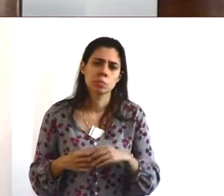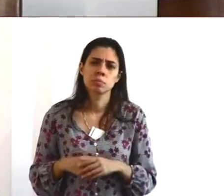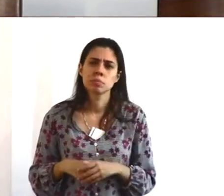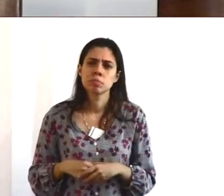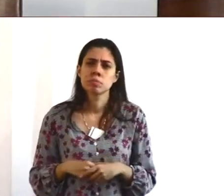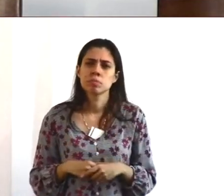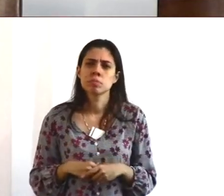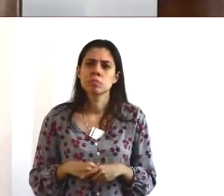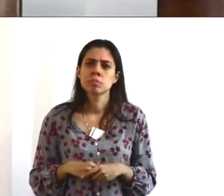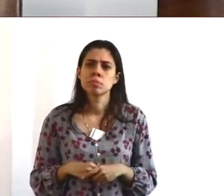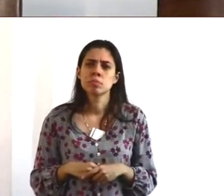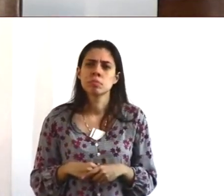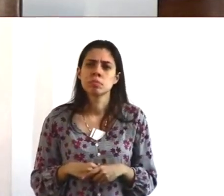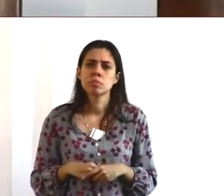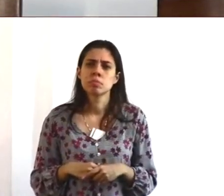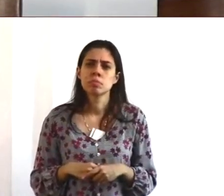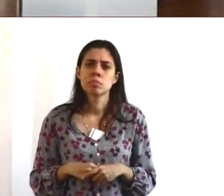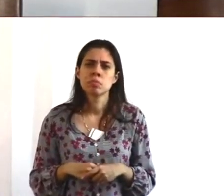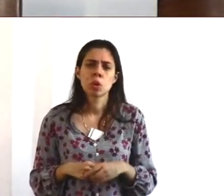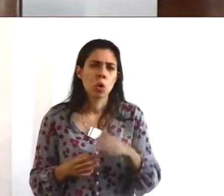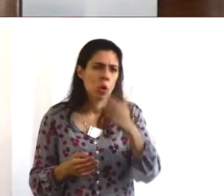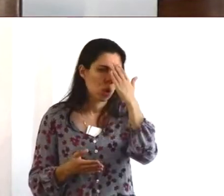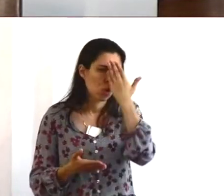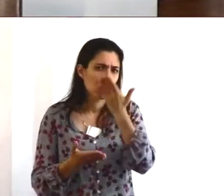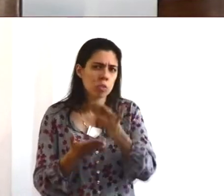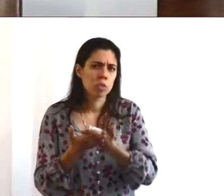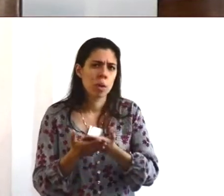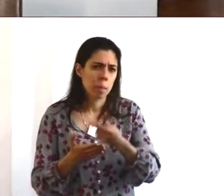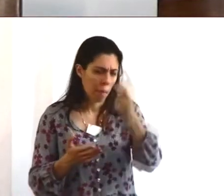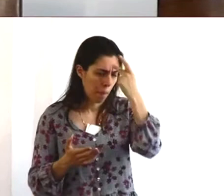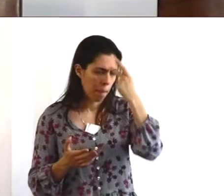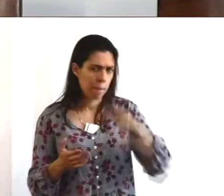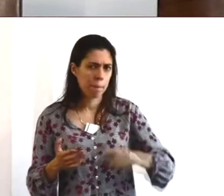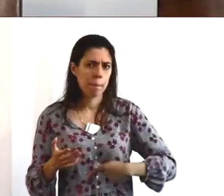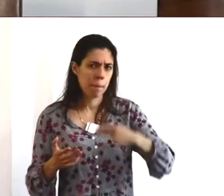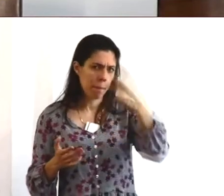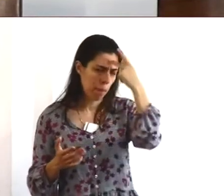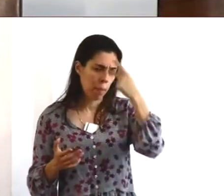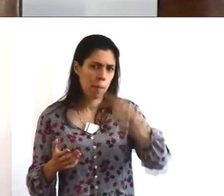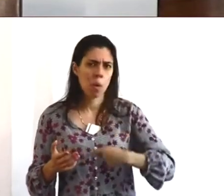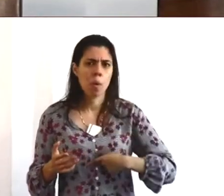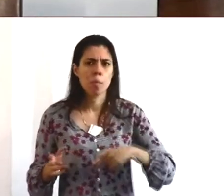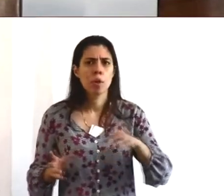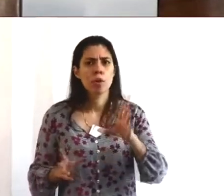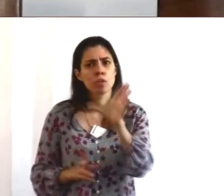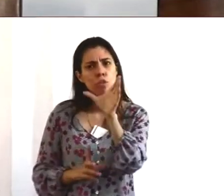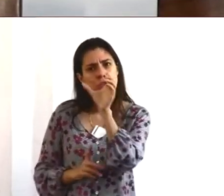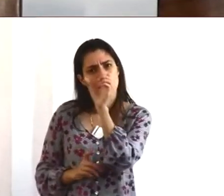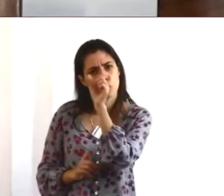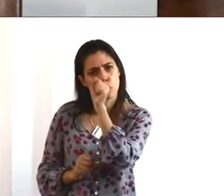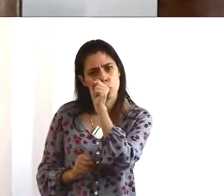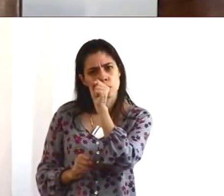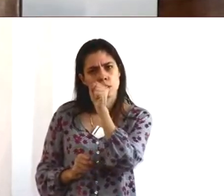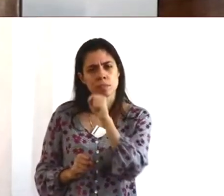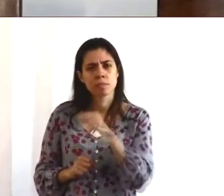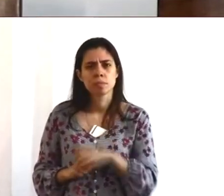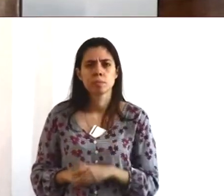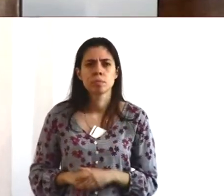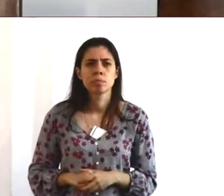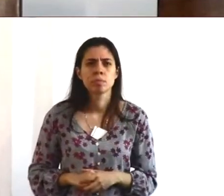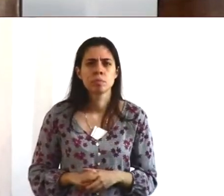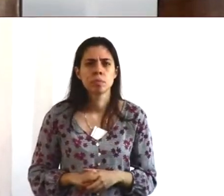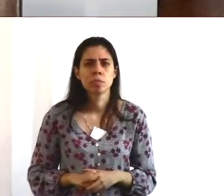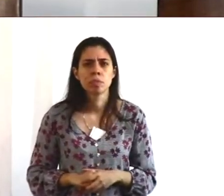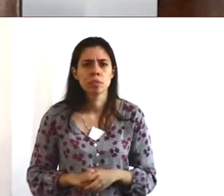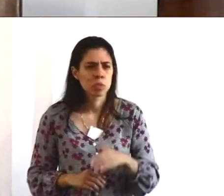refúgio. Às vezes nós confiamos em nossas forças. Às vezes nós confiamos na nossa